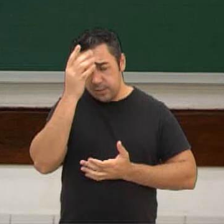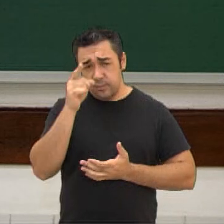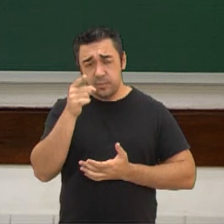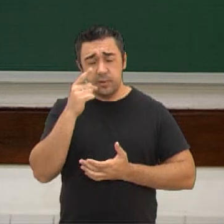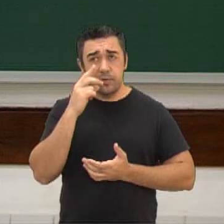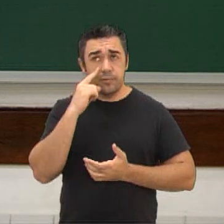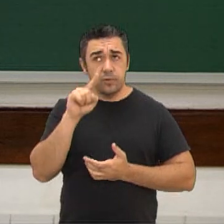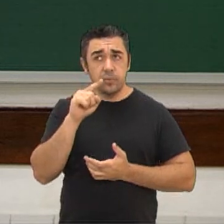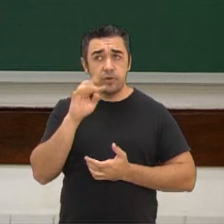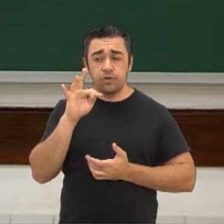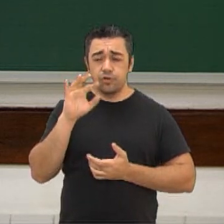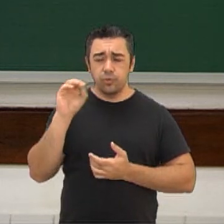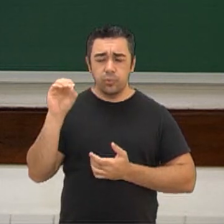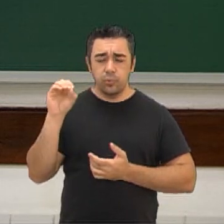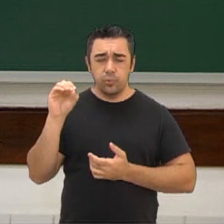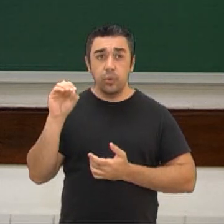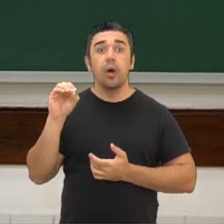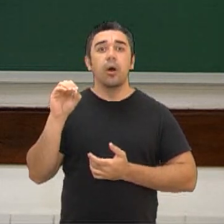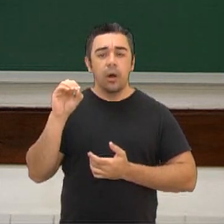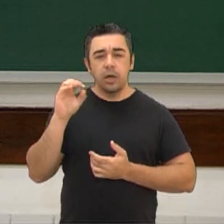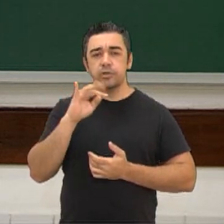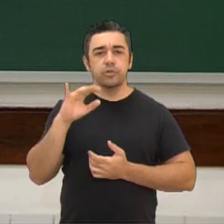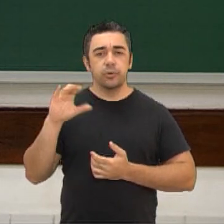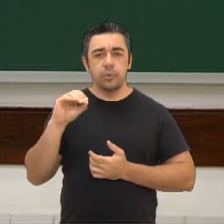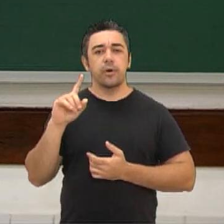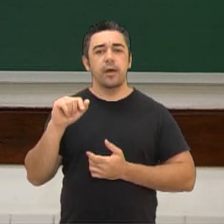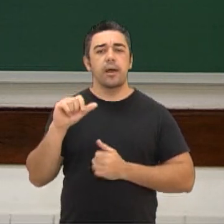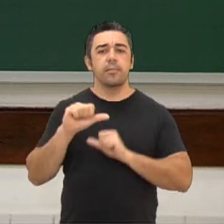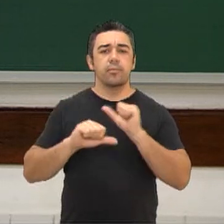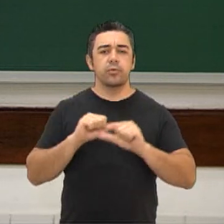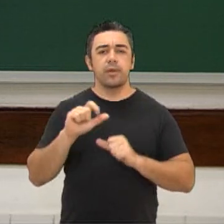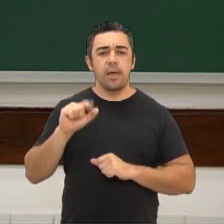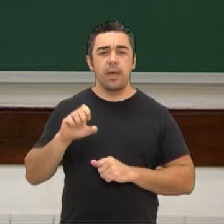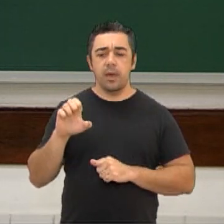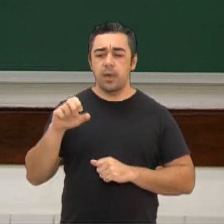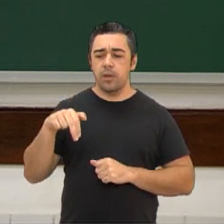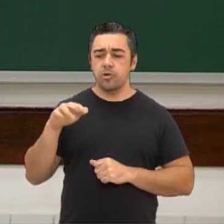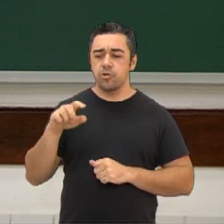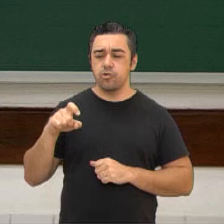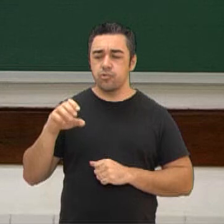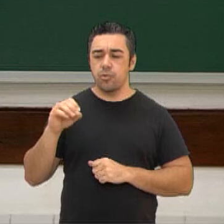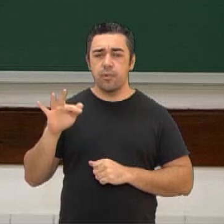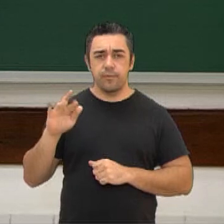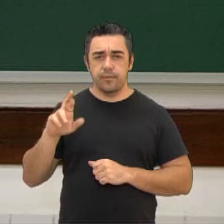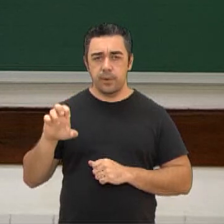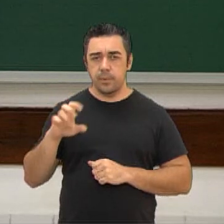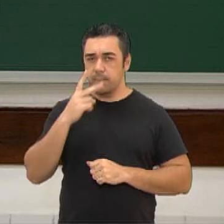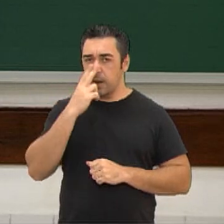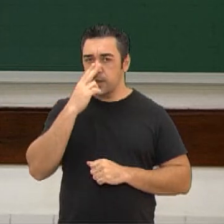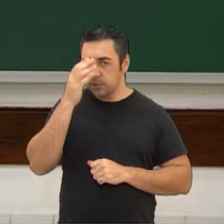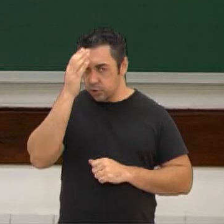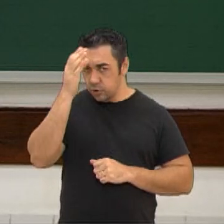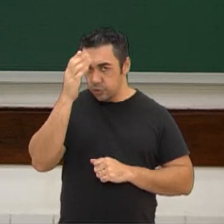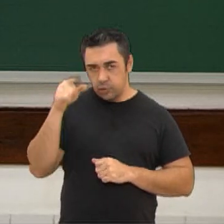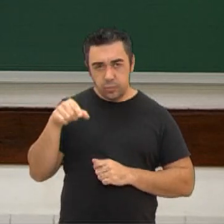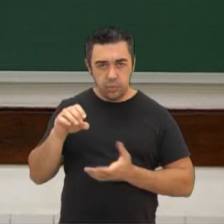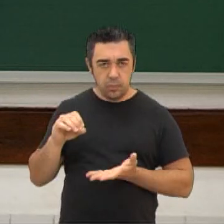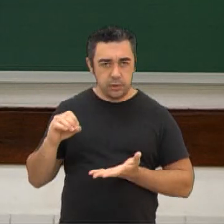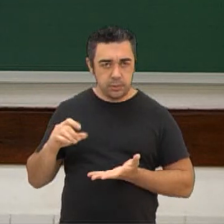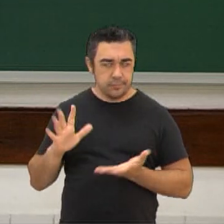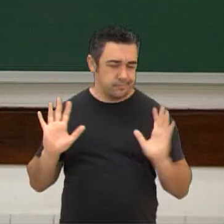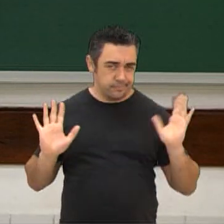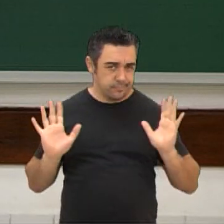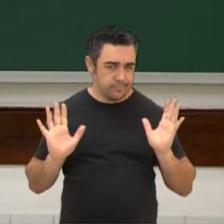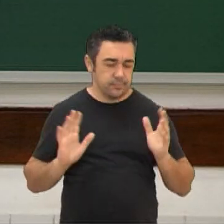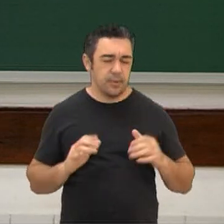desse nome? Tiocompostos são os enxofres. É como se o enxofre fosse tio do oxigênio. Tá, é mais ou menos